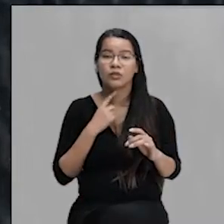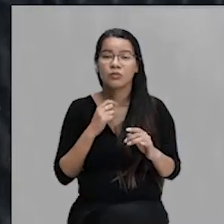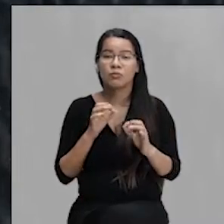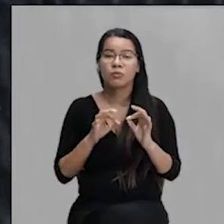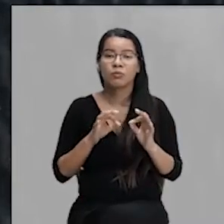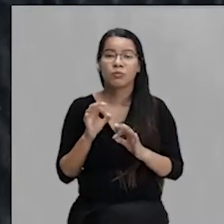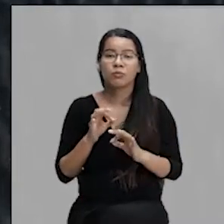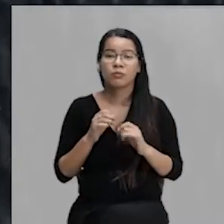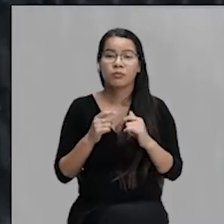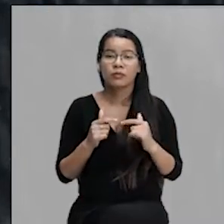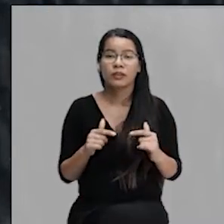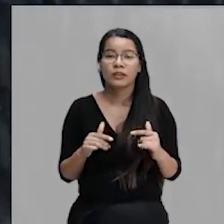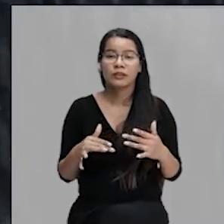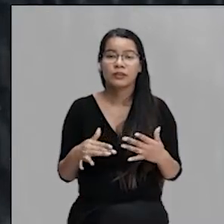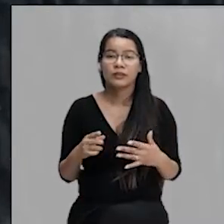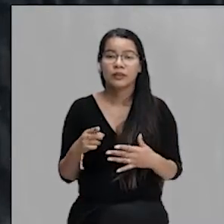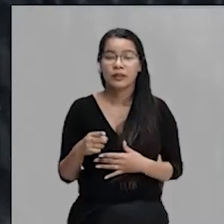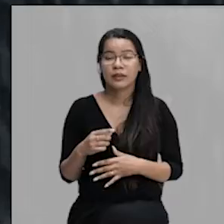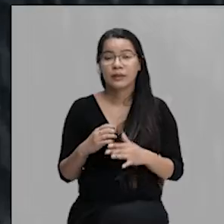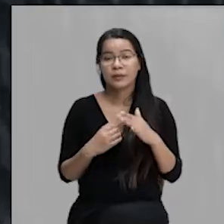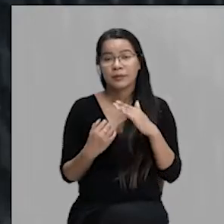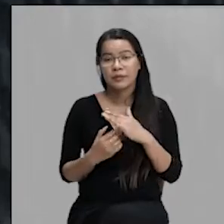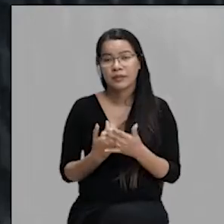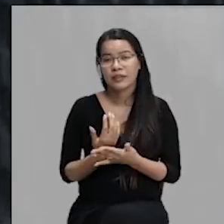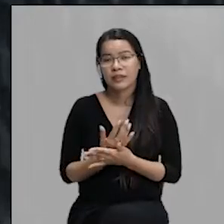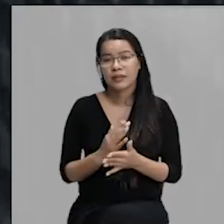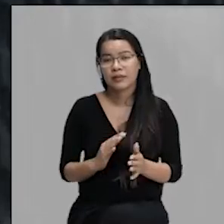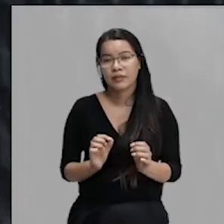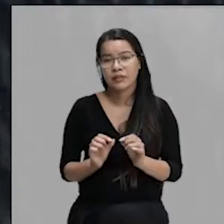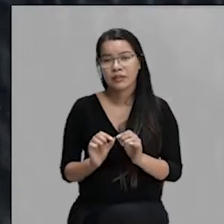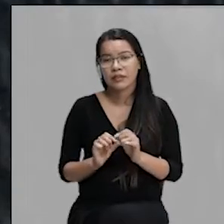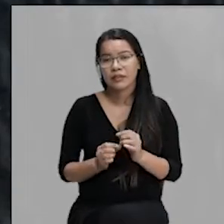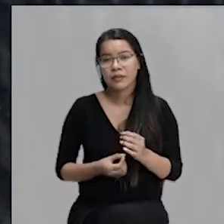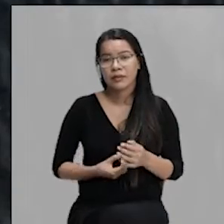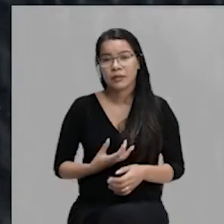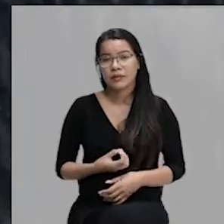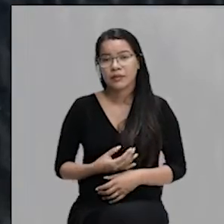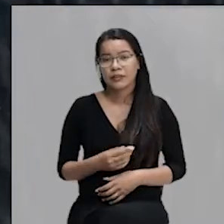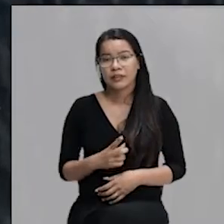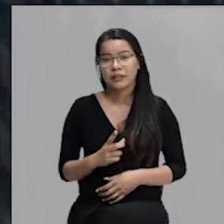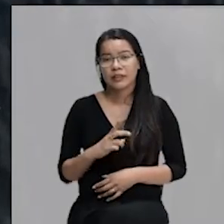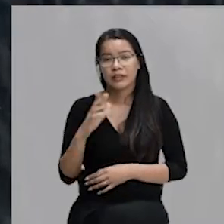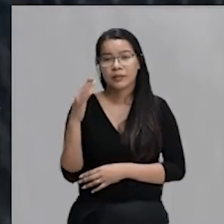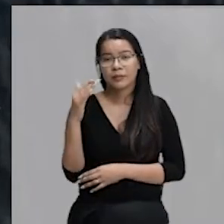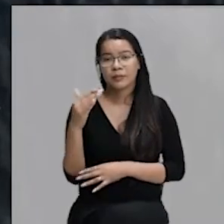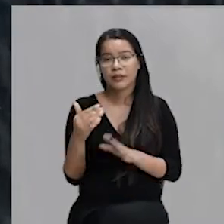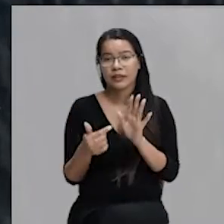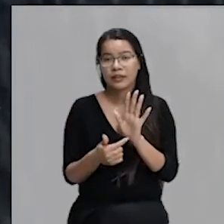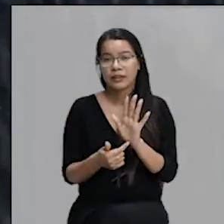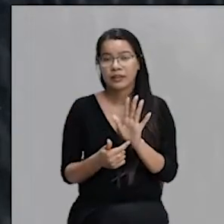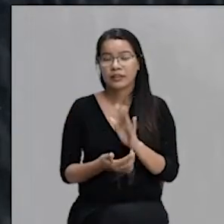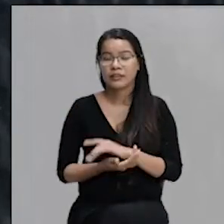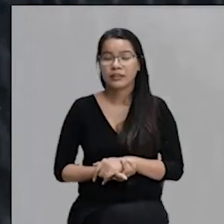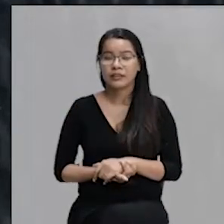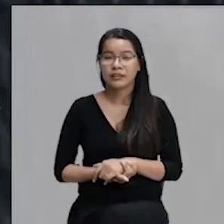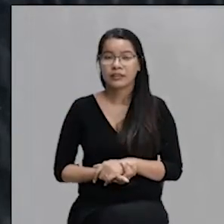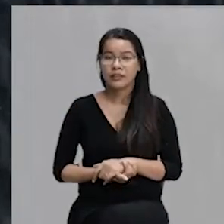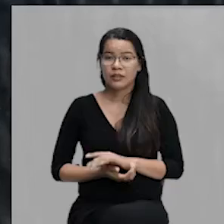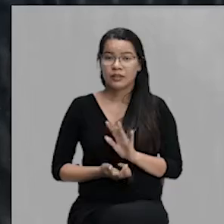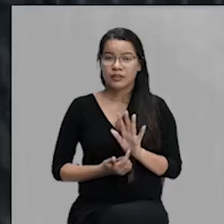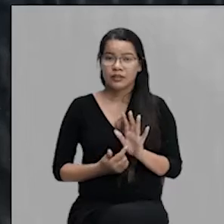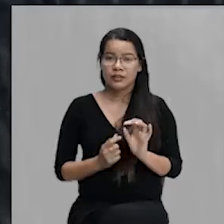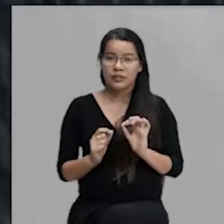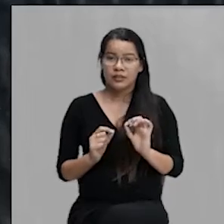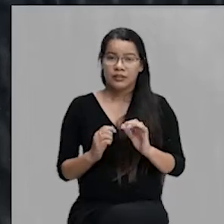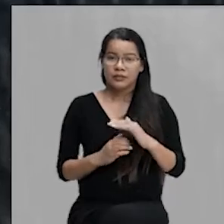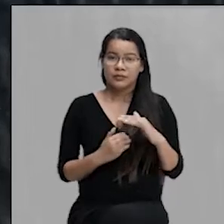limpinho e tudo mais. E essa empresa acaba fazendo a propaganda dela naquele espaço, né? Tem lá a placa da empresa, tem a publicidade dizendo que a empresa toma